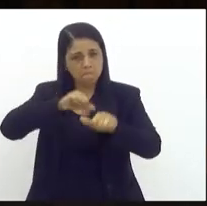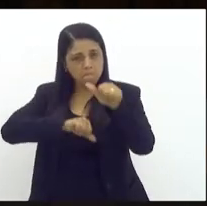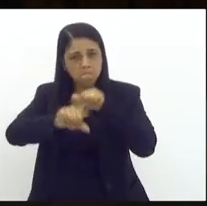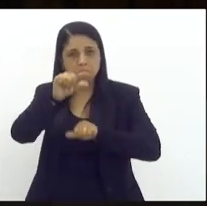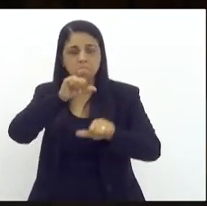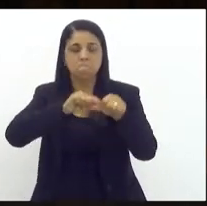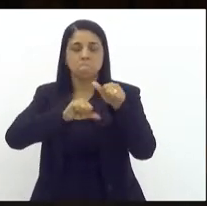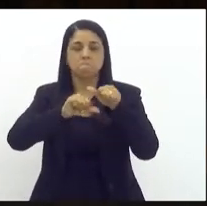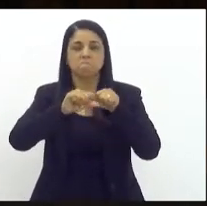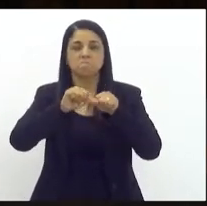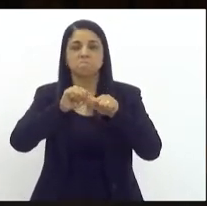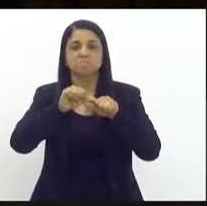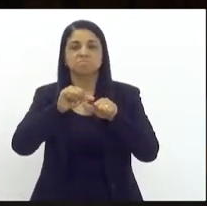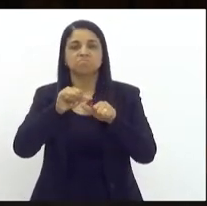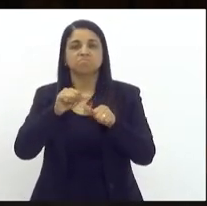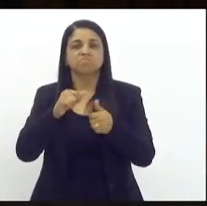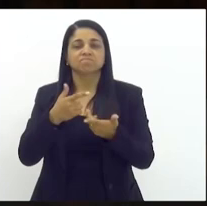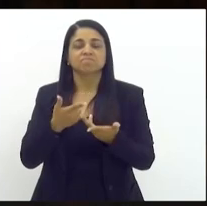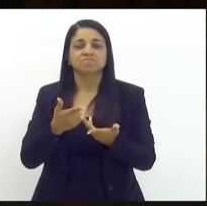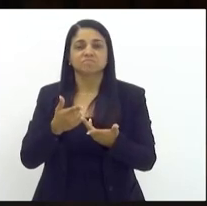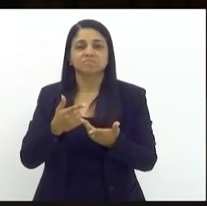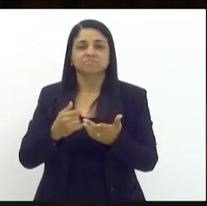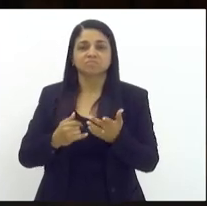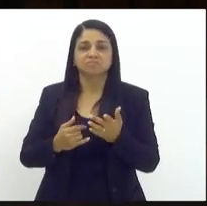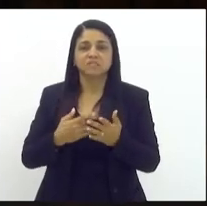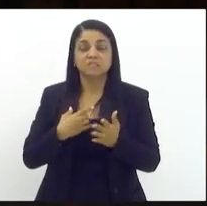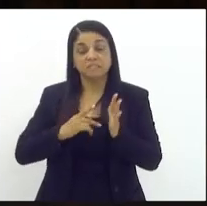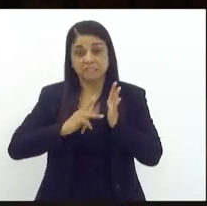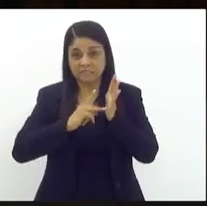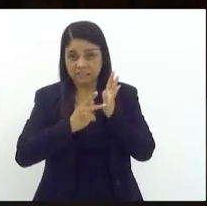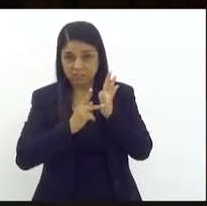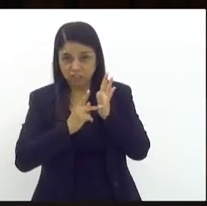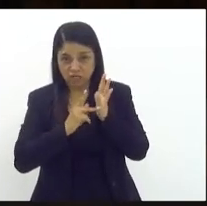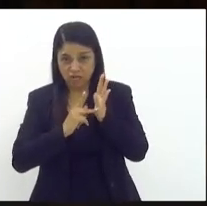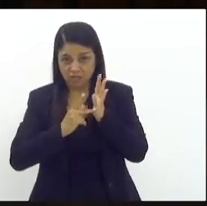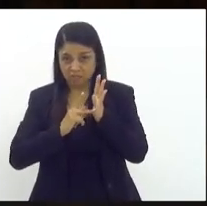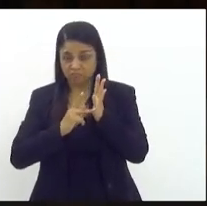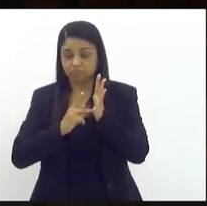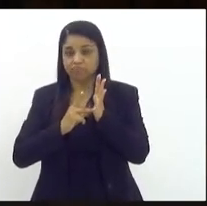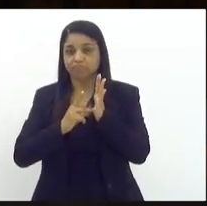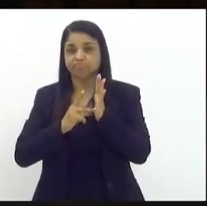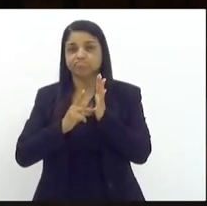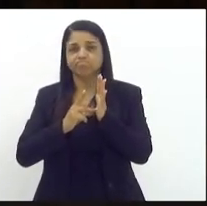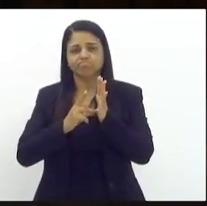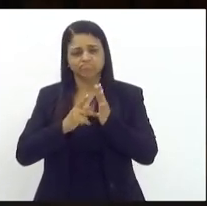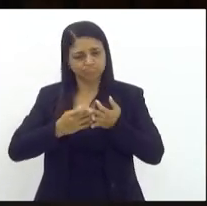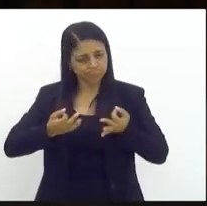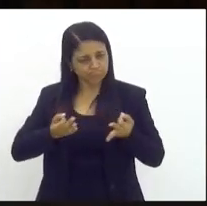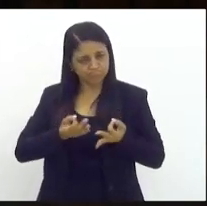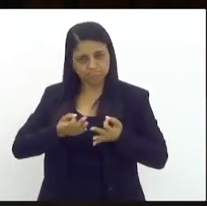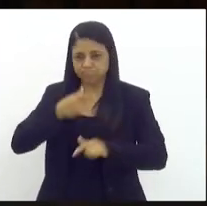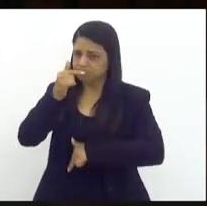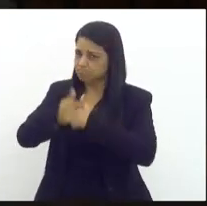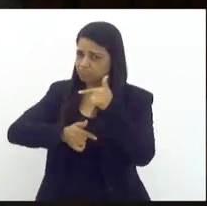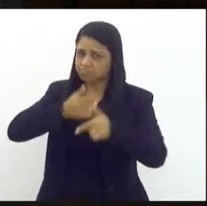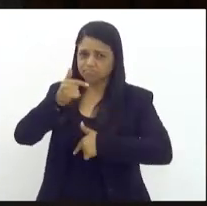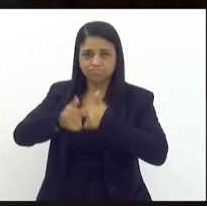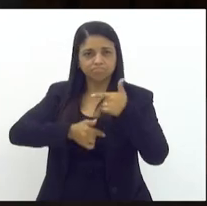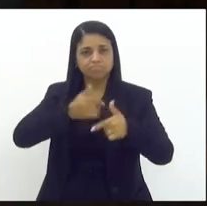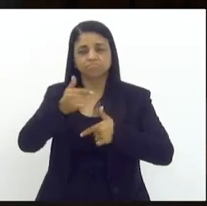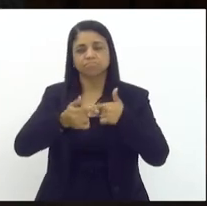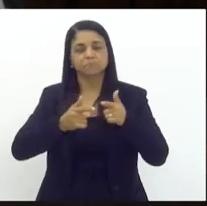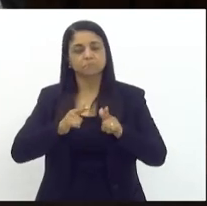foi uma tributária e o sindicato de vocês tá fazendo com muito êxito e